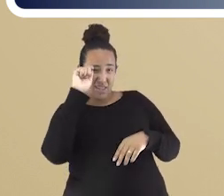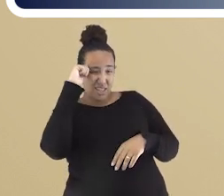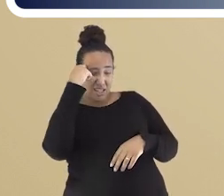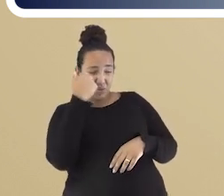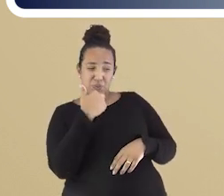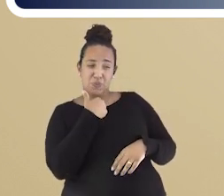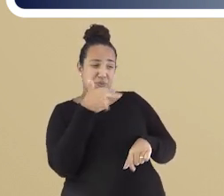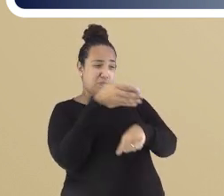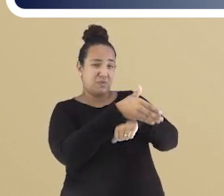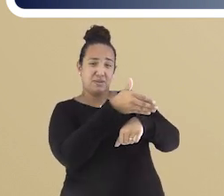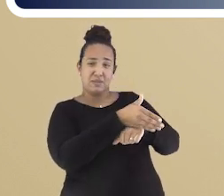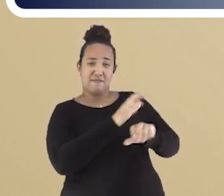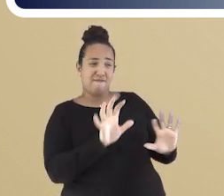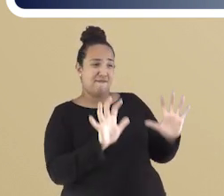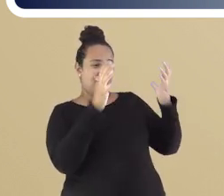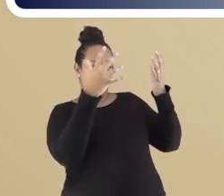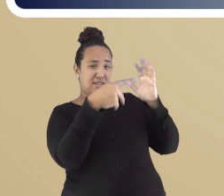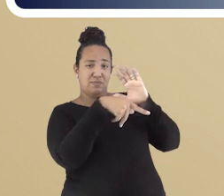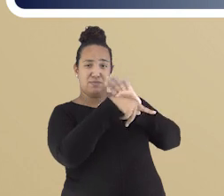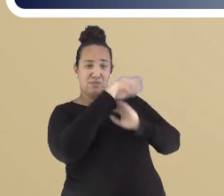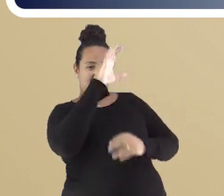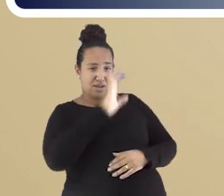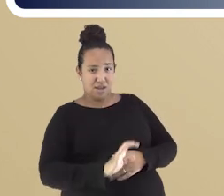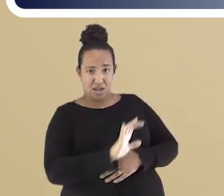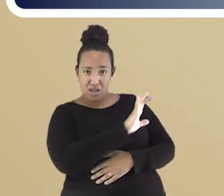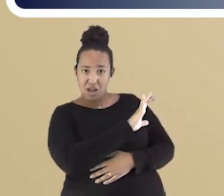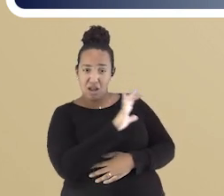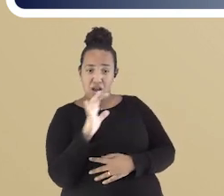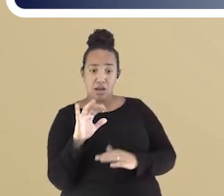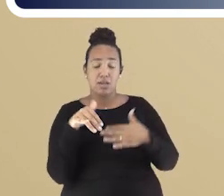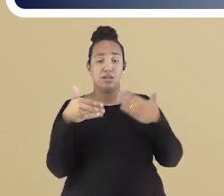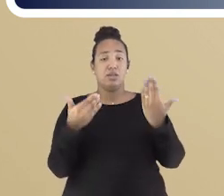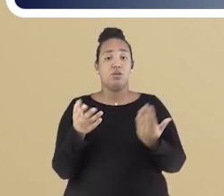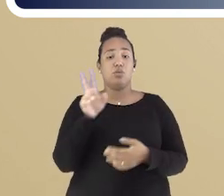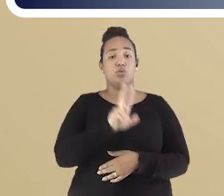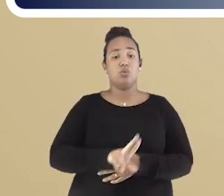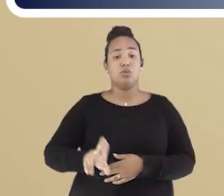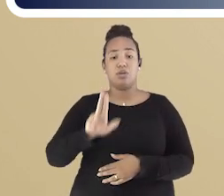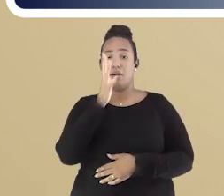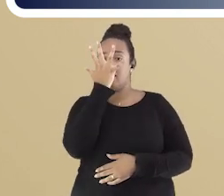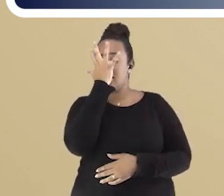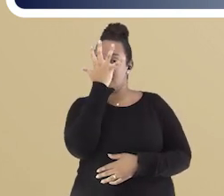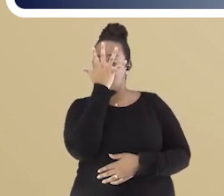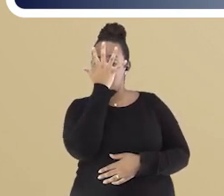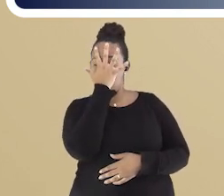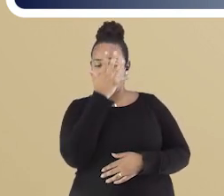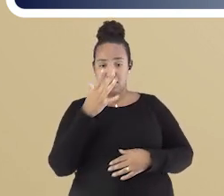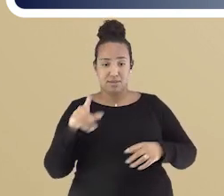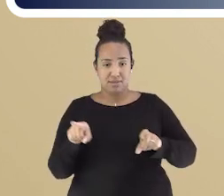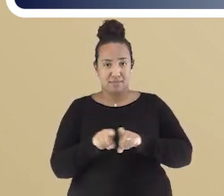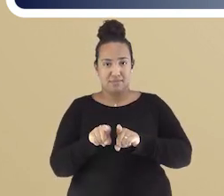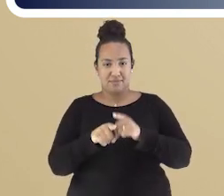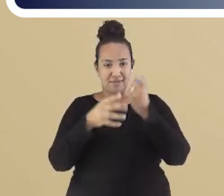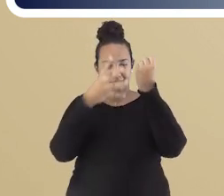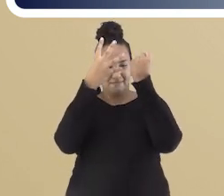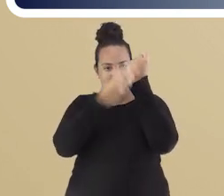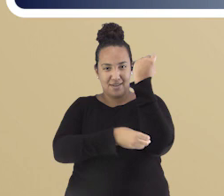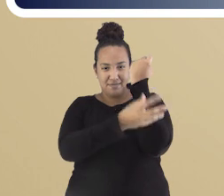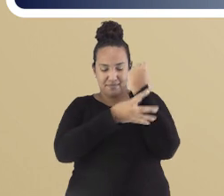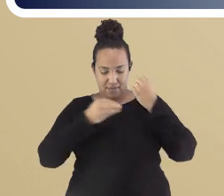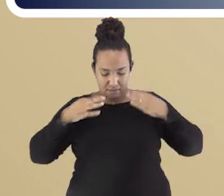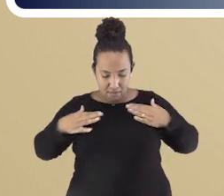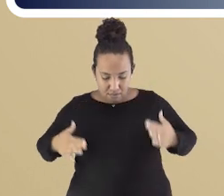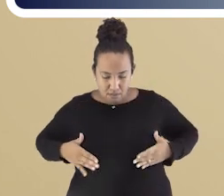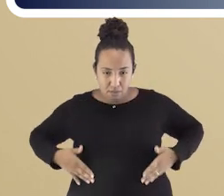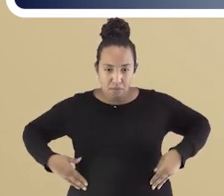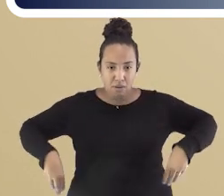oficiais, principalmente da festa de Nossa Senhora da Penha, padroeira do Espírito Santo, eles utilizavam máscaras coloridas e cobriam o corpo com folhas secas